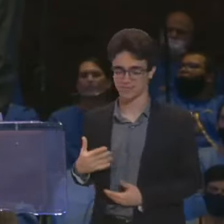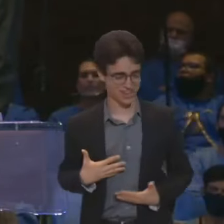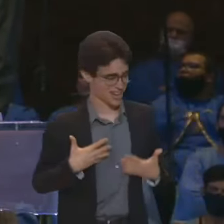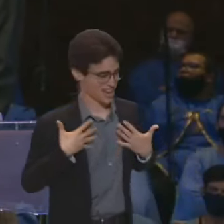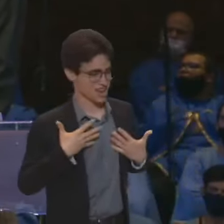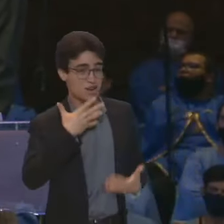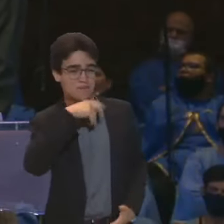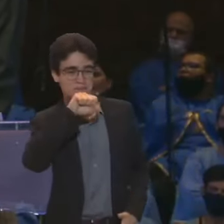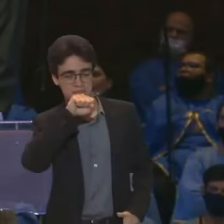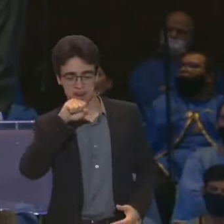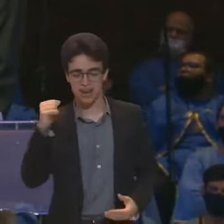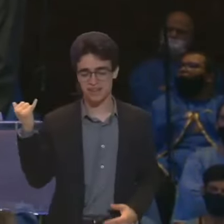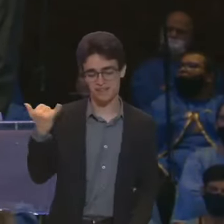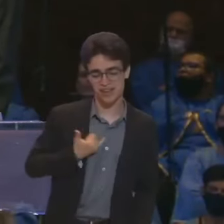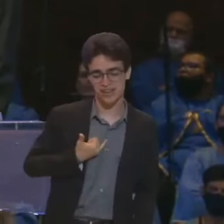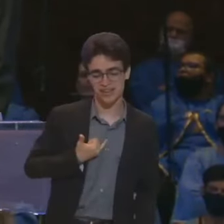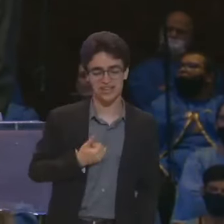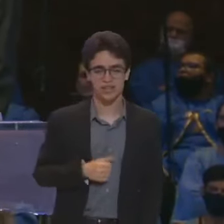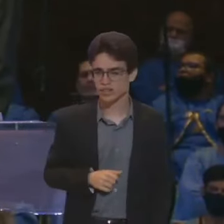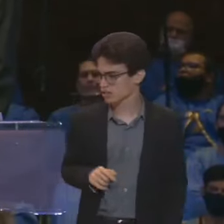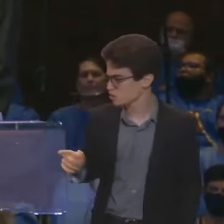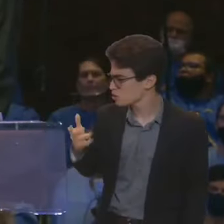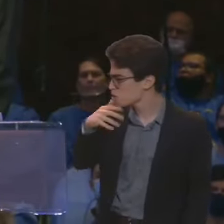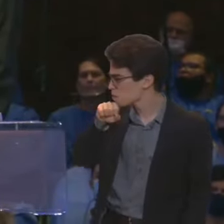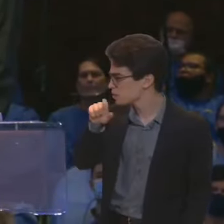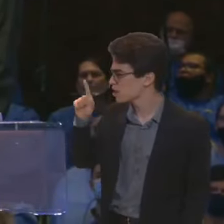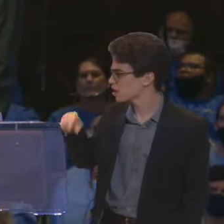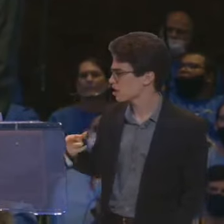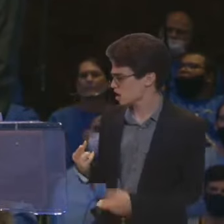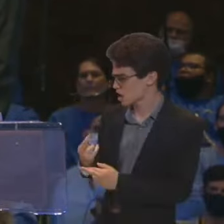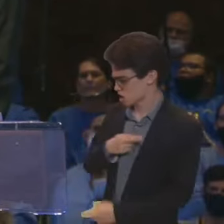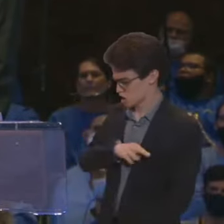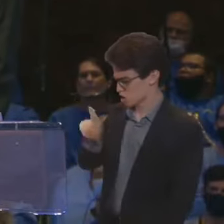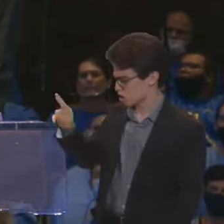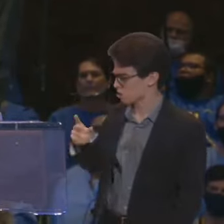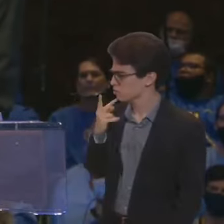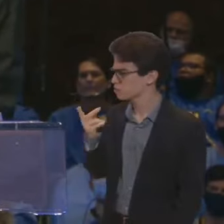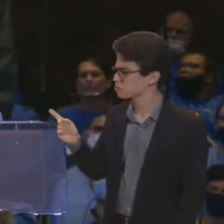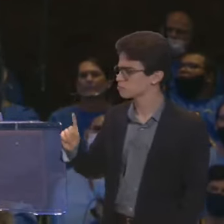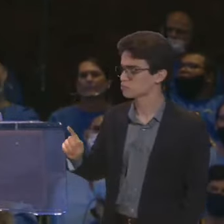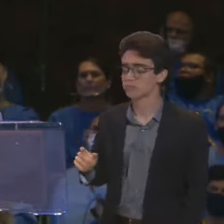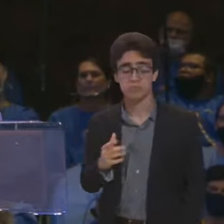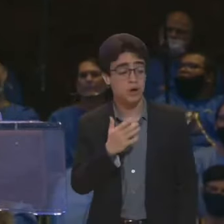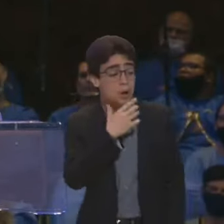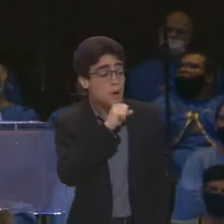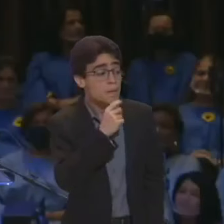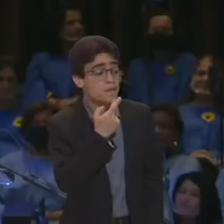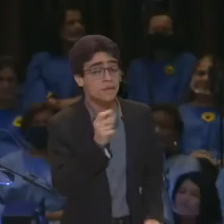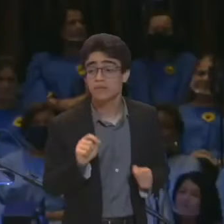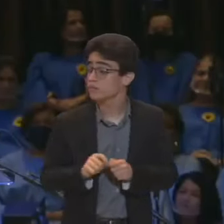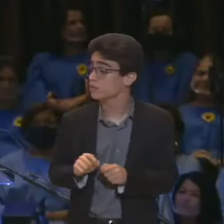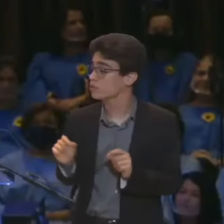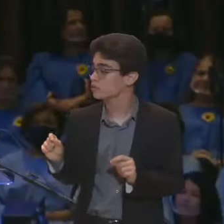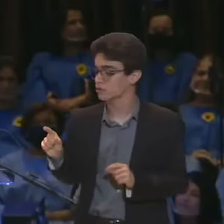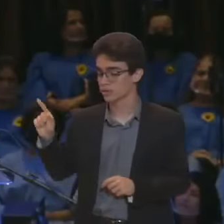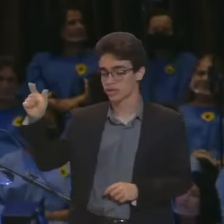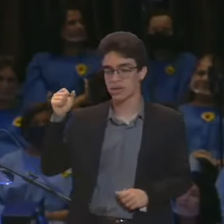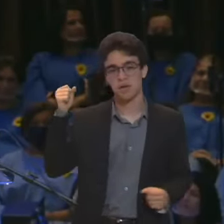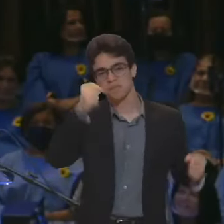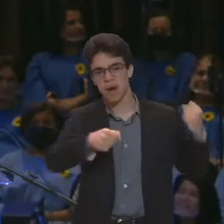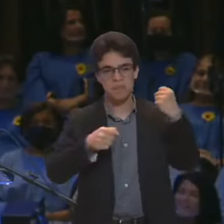falou, meu pai. O seu pai é religioso? Ele falou, não. O que é que seu pai faz da vida? Ele falou, é